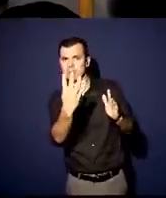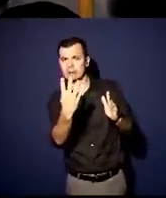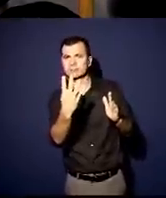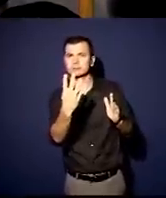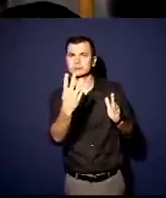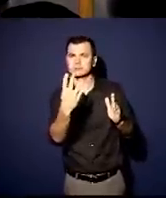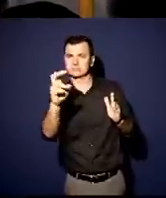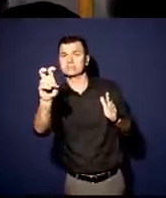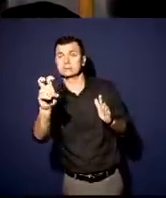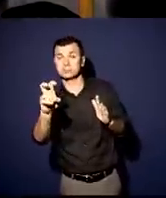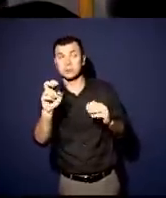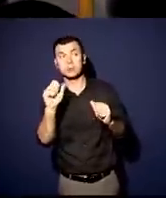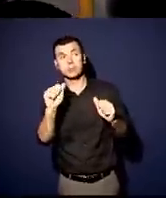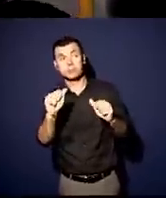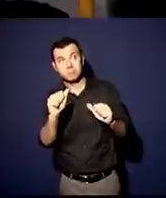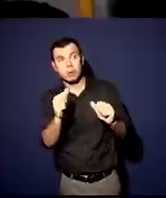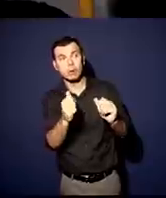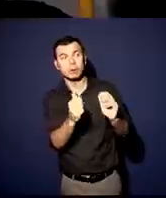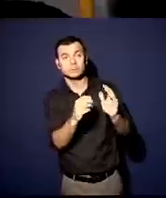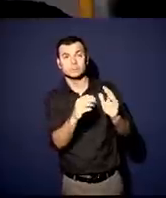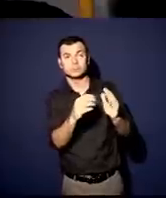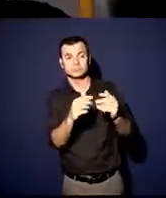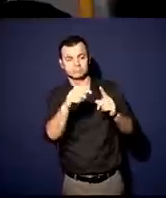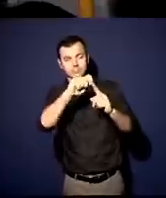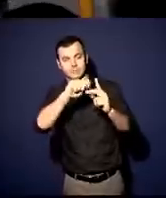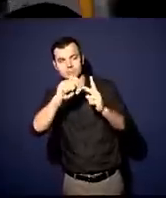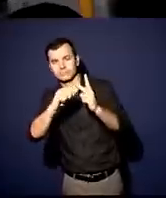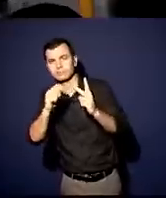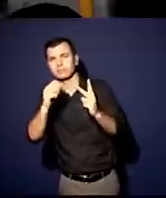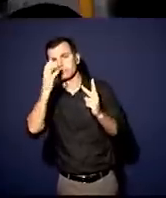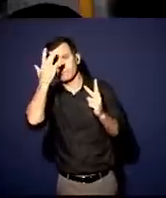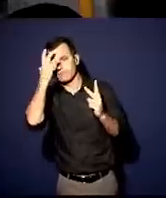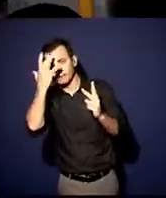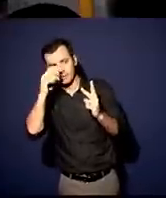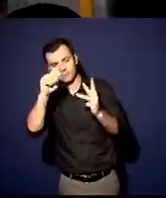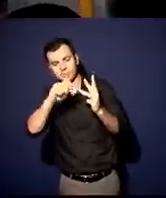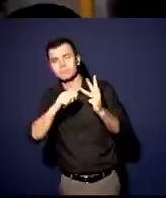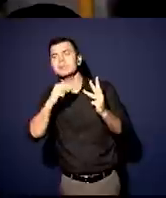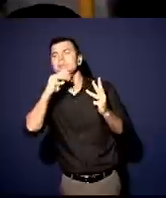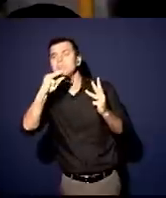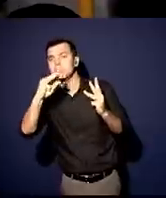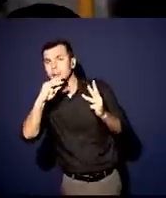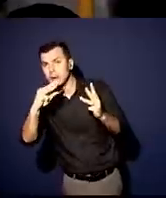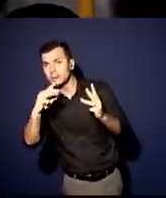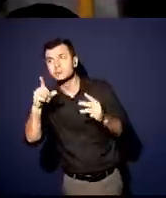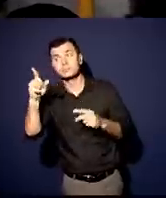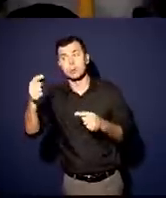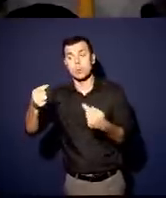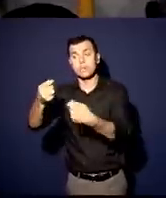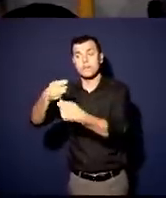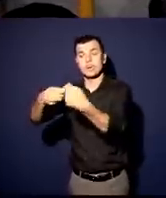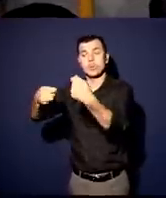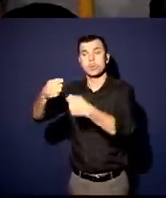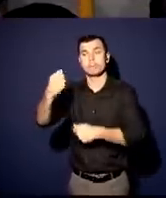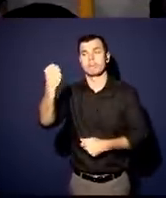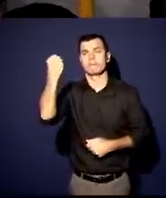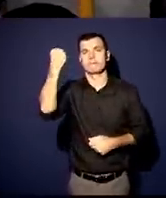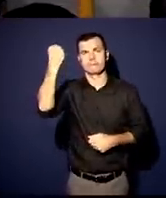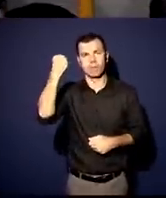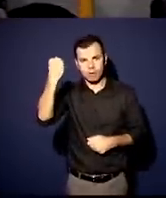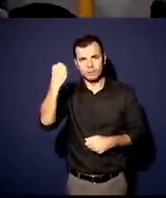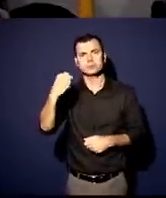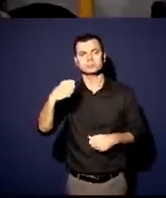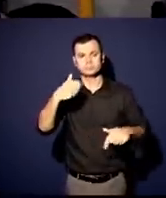isso reverta parte desse número em fevereiro e março, é uma economia muito forte que continua gerando muito